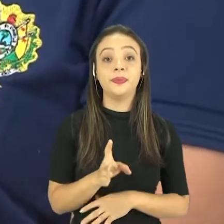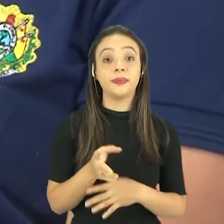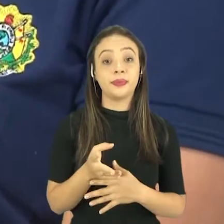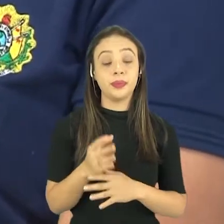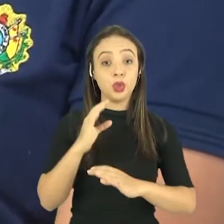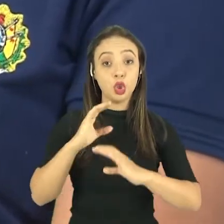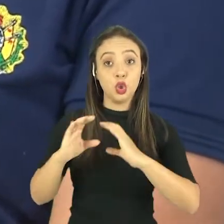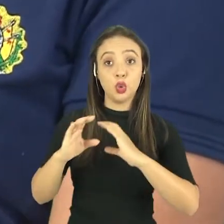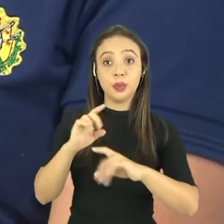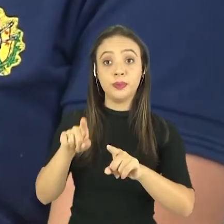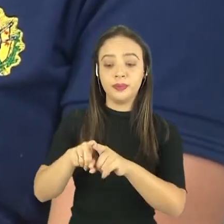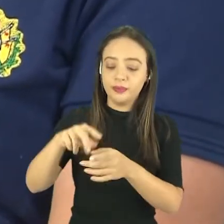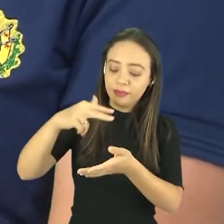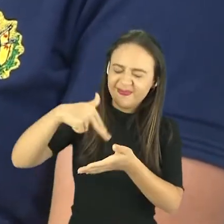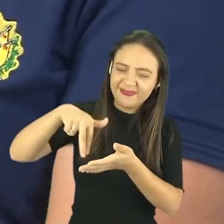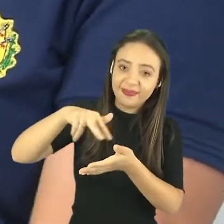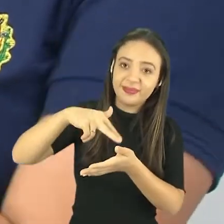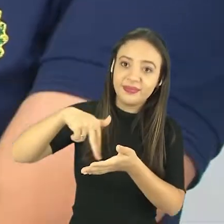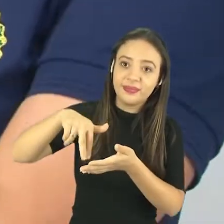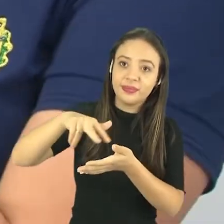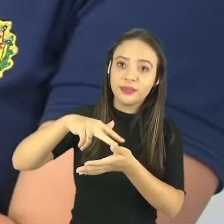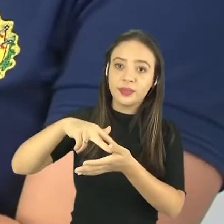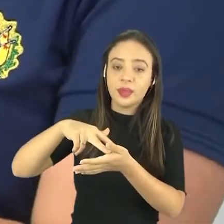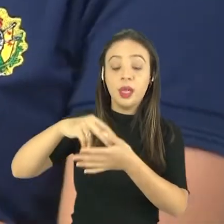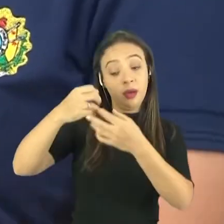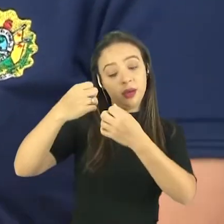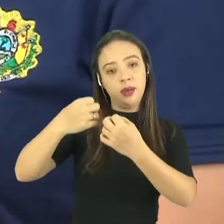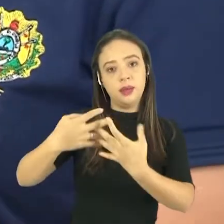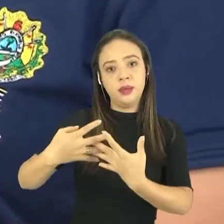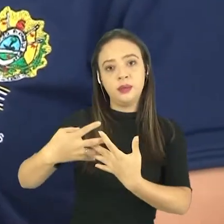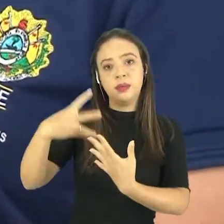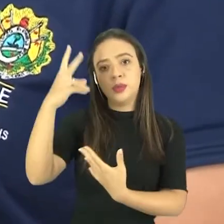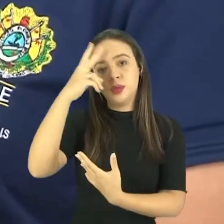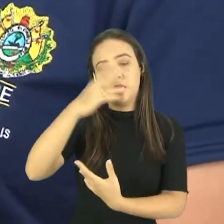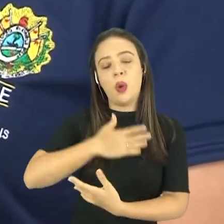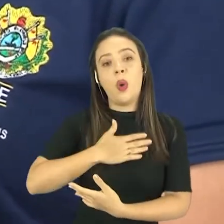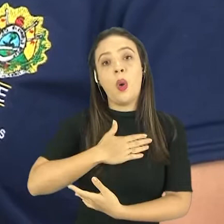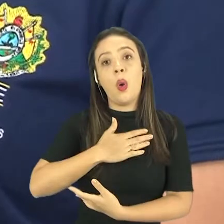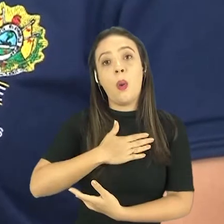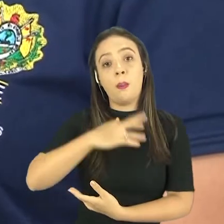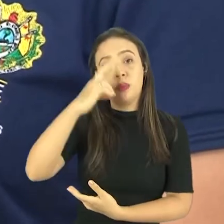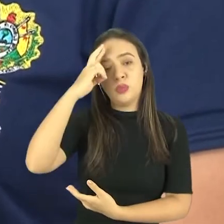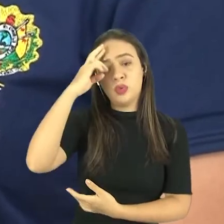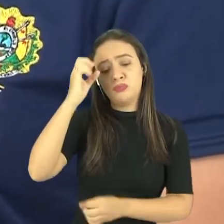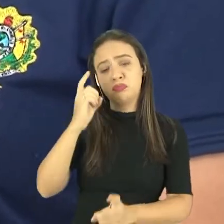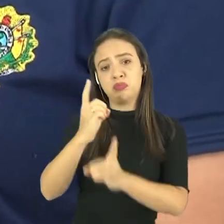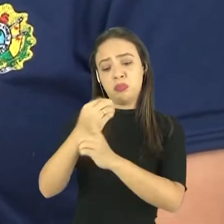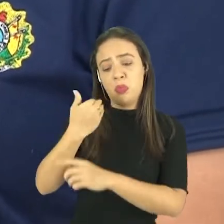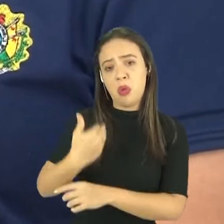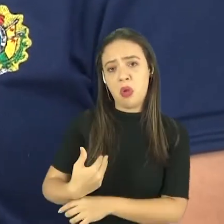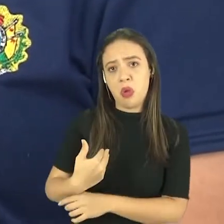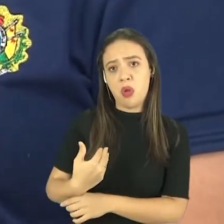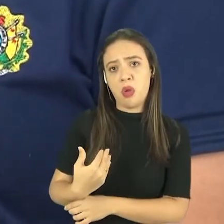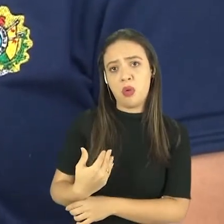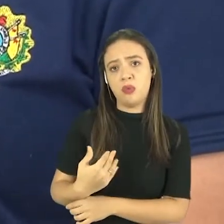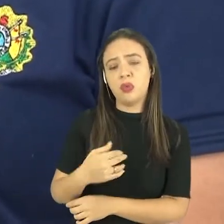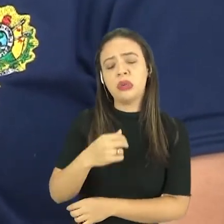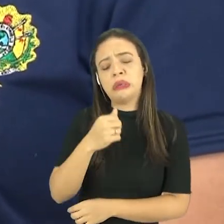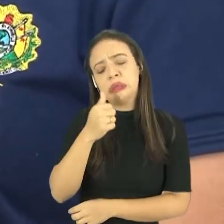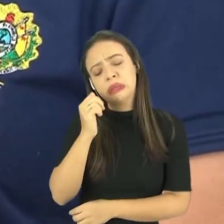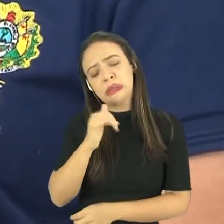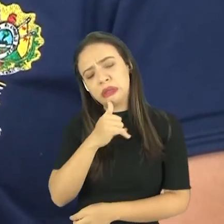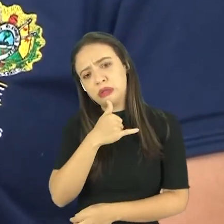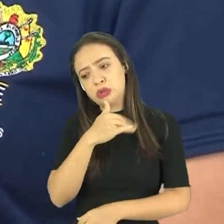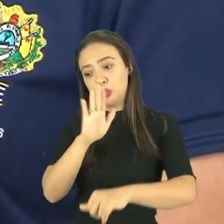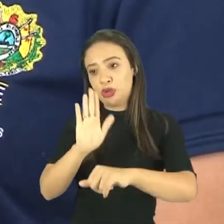ó. Com música e dança, com esta história, conto esta história. Meu patrão me encontrou, morto e triste ficou. Chamaram o